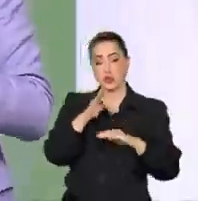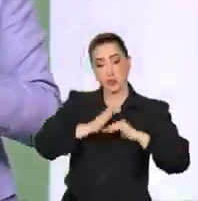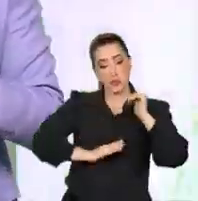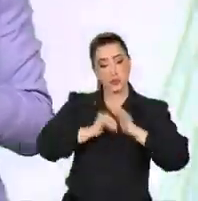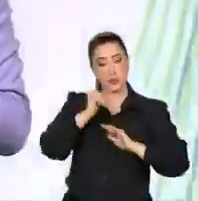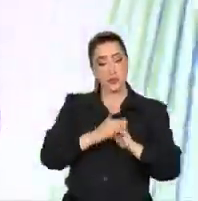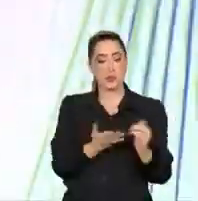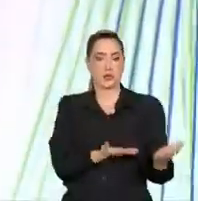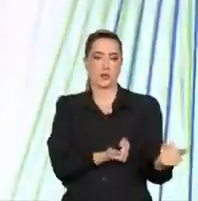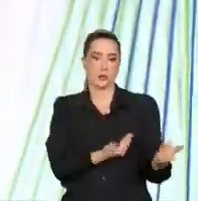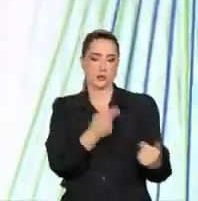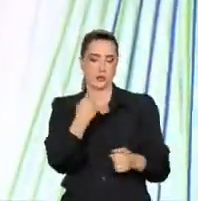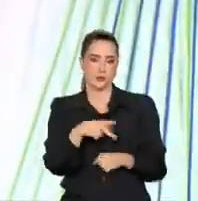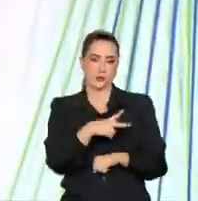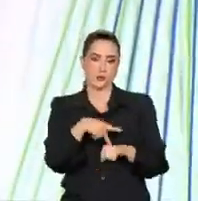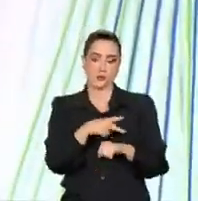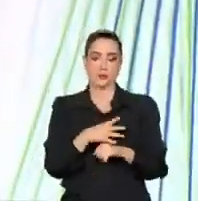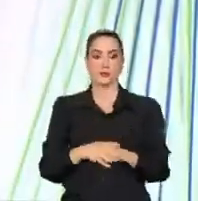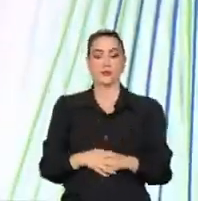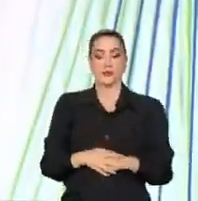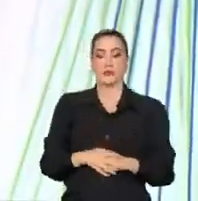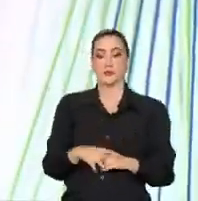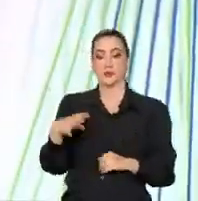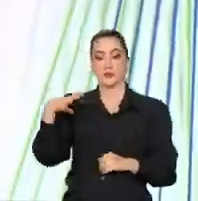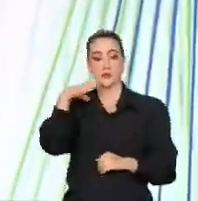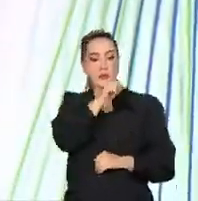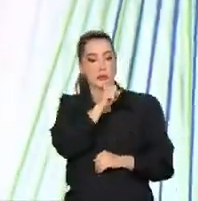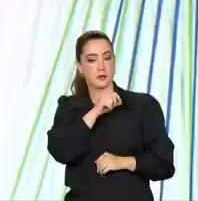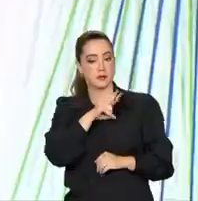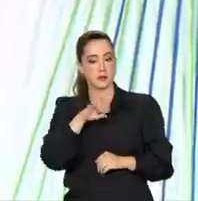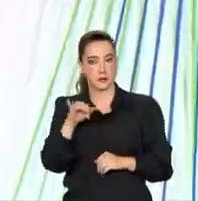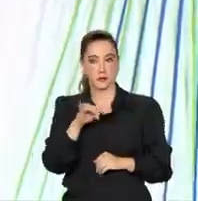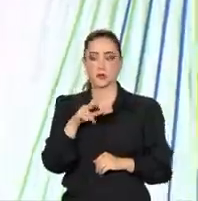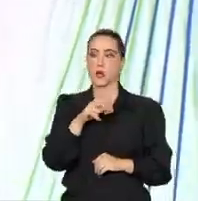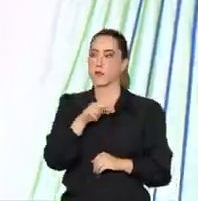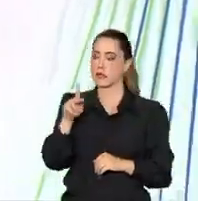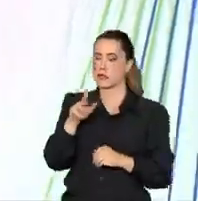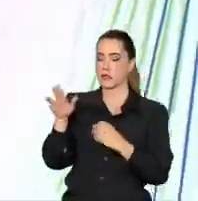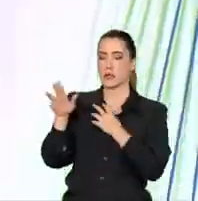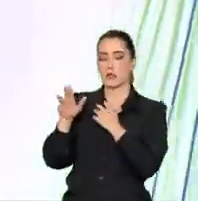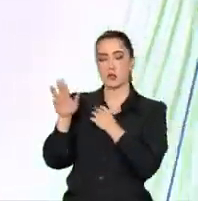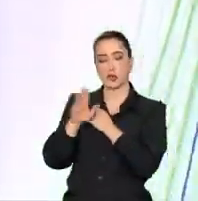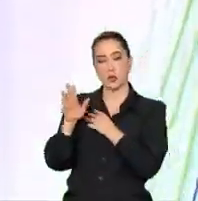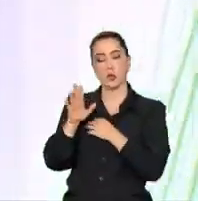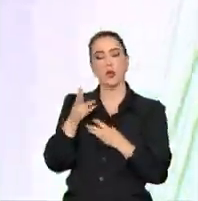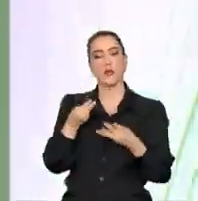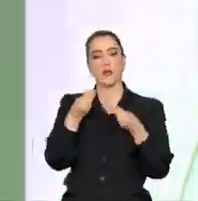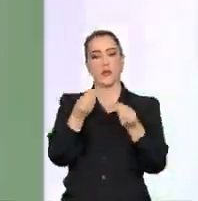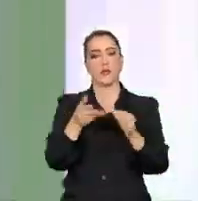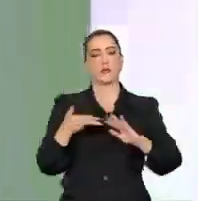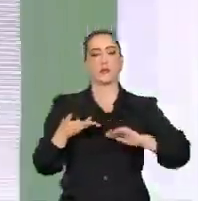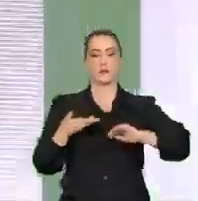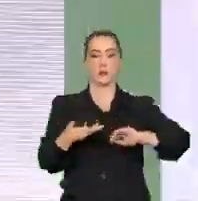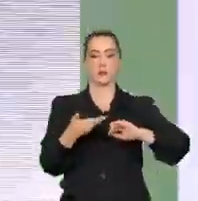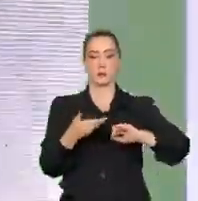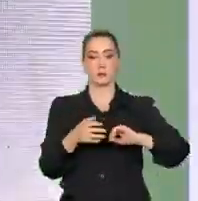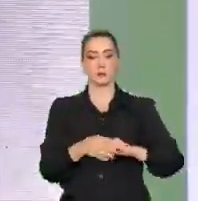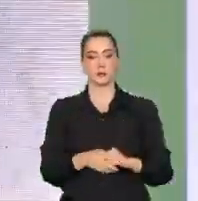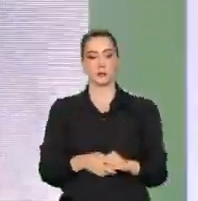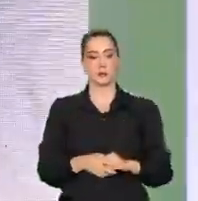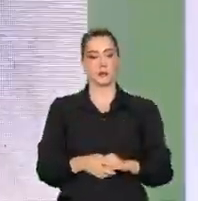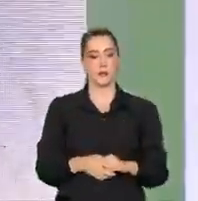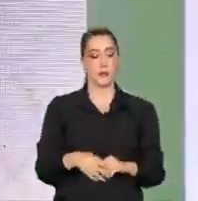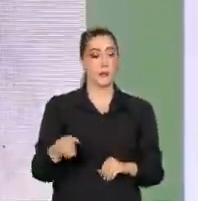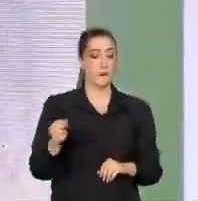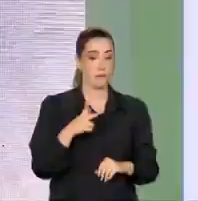nossos jovens nesse país. E em breve, o presidente Lula vai estar encaminhando ao Congresso Nacional